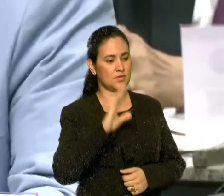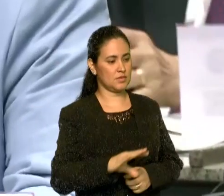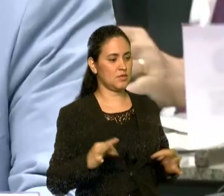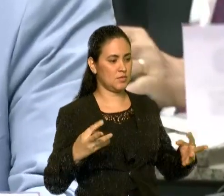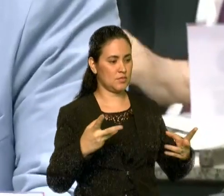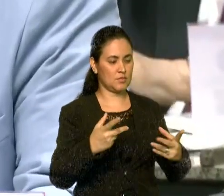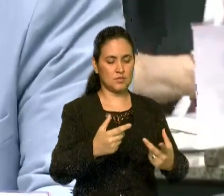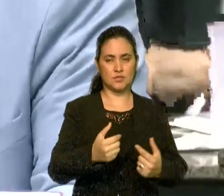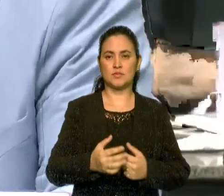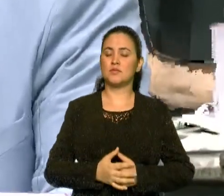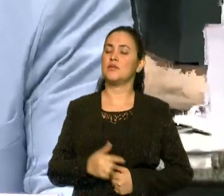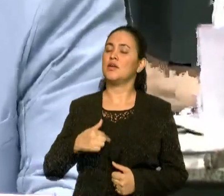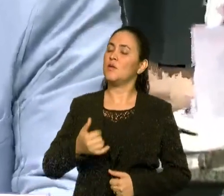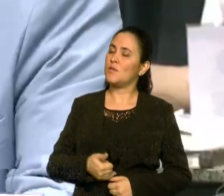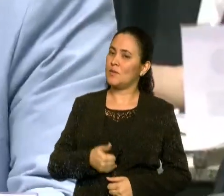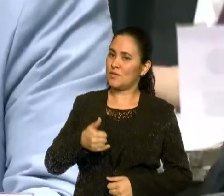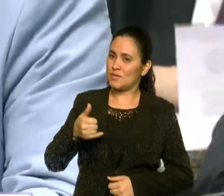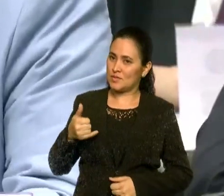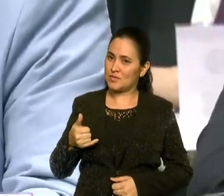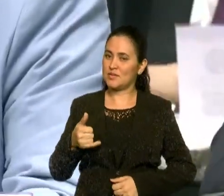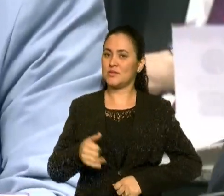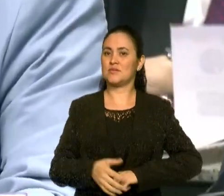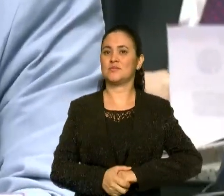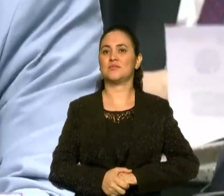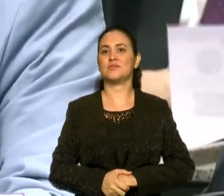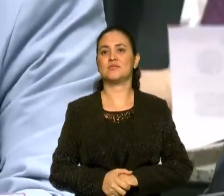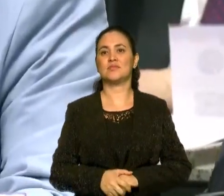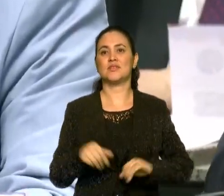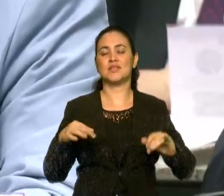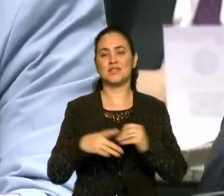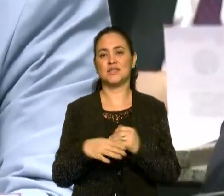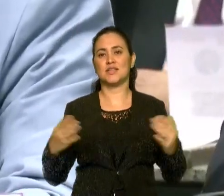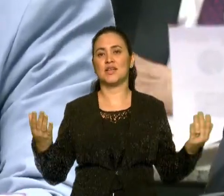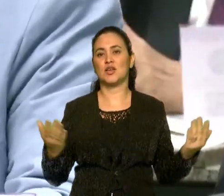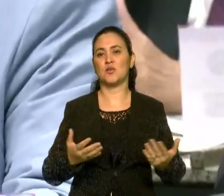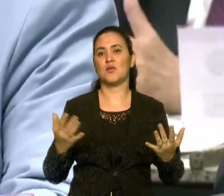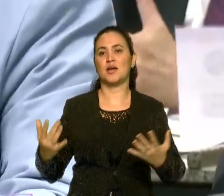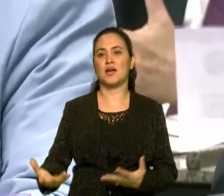muito orgulho, essa